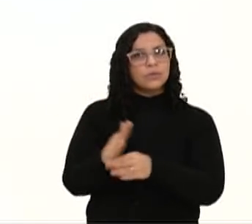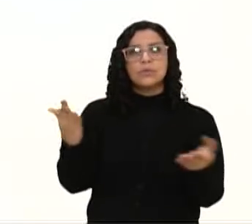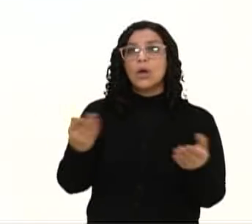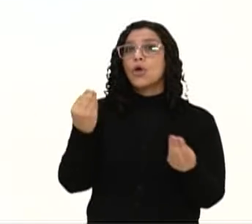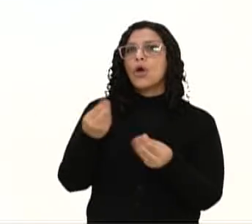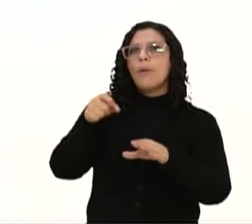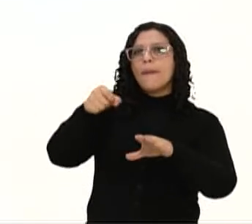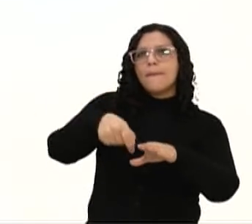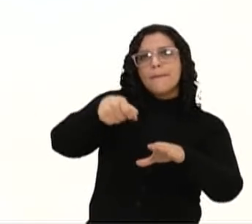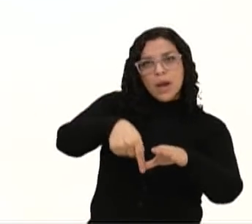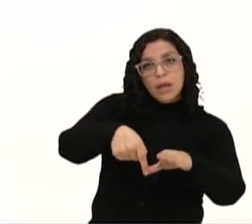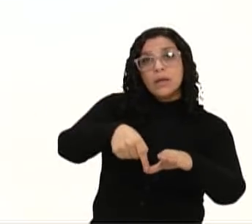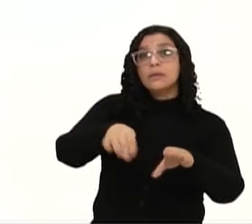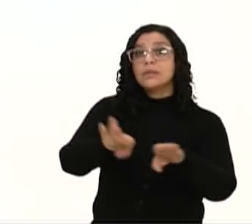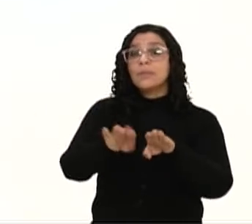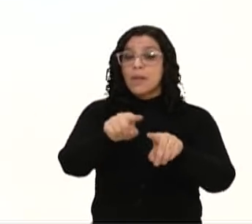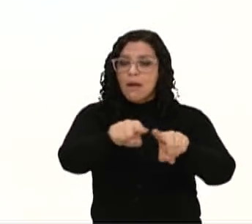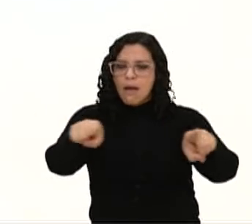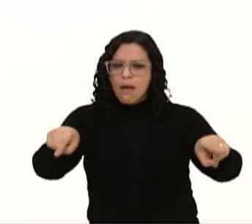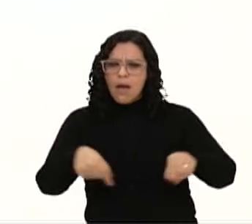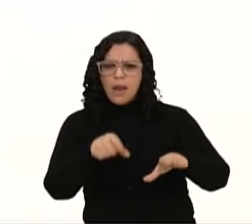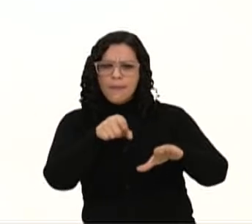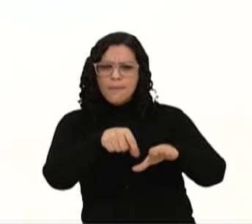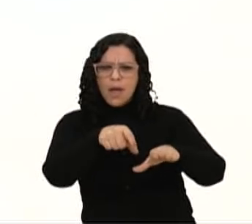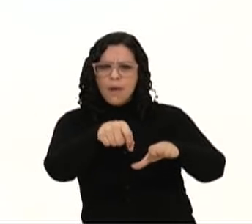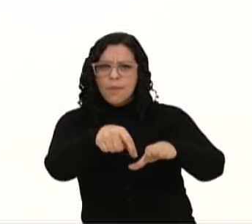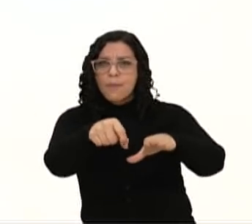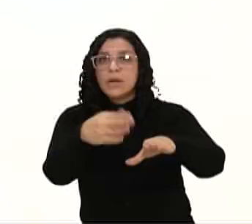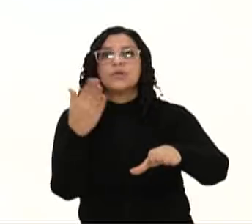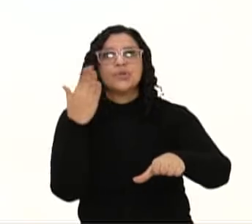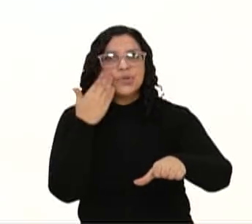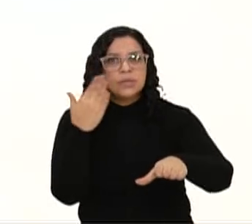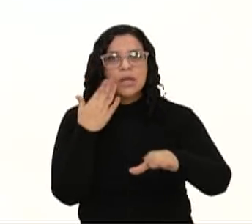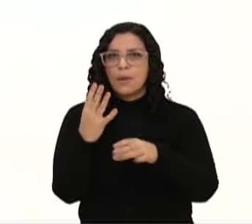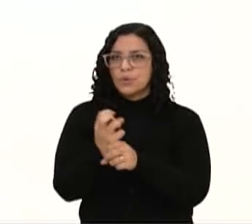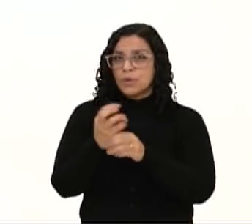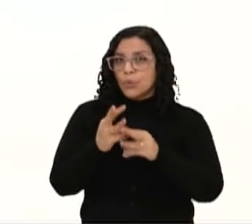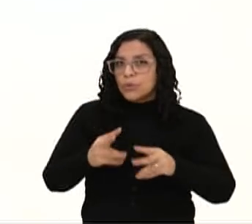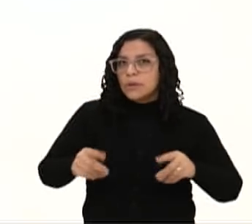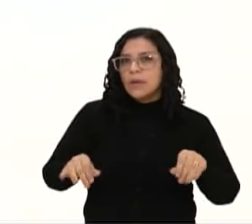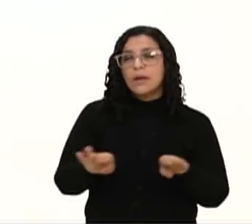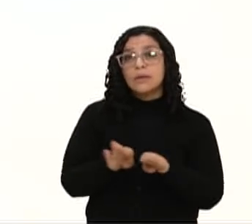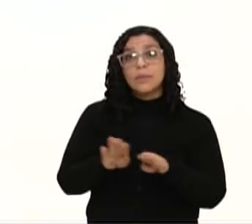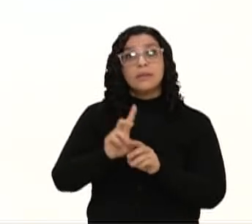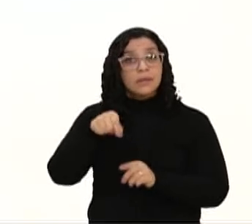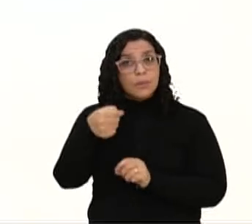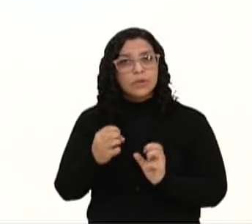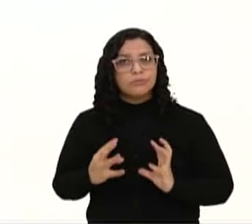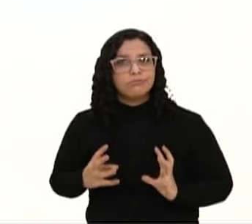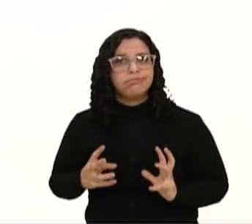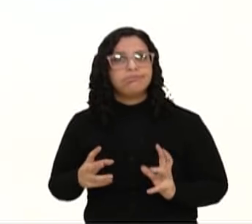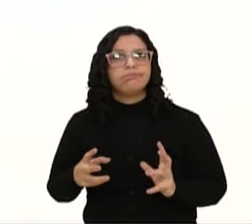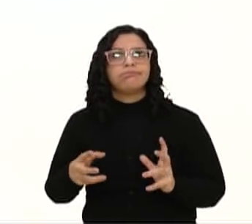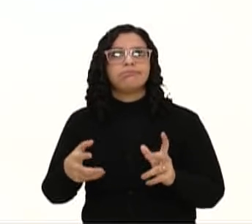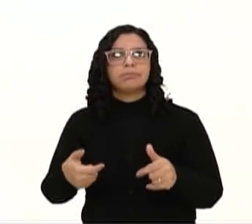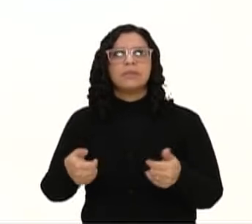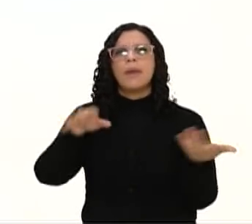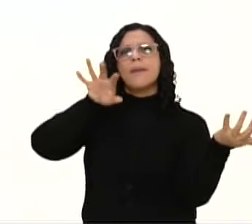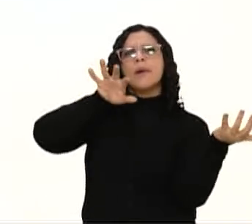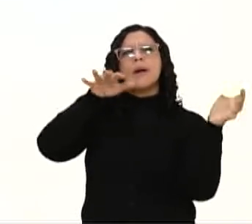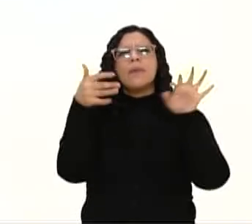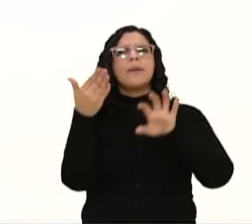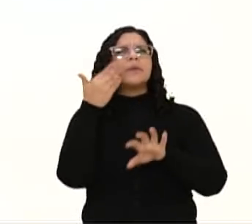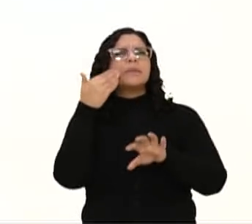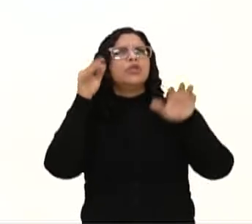no plantio, o cálculo da área que vai ser plantada, que tem lá estações meteorológicas